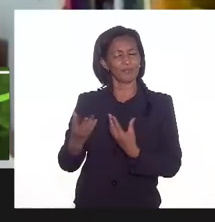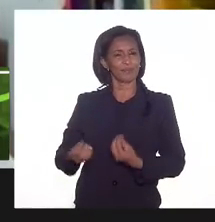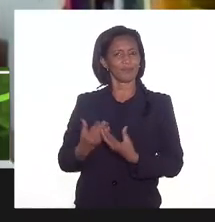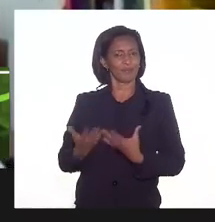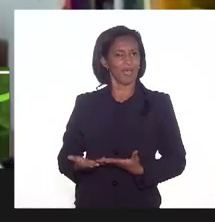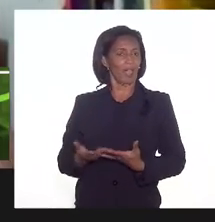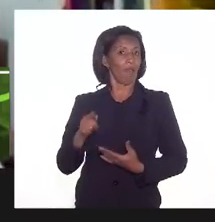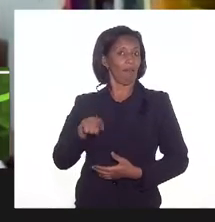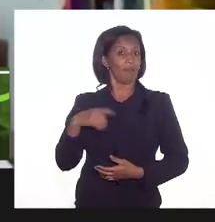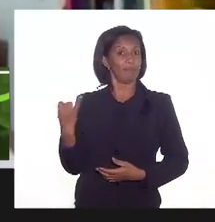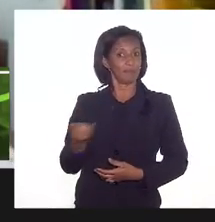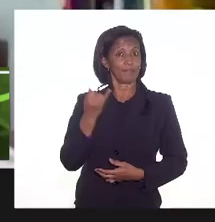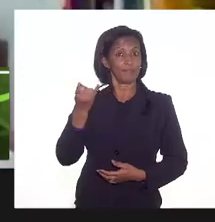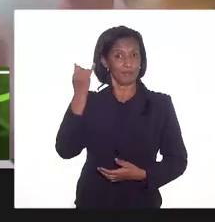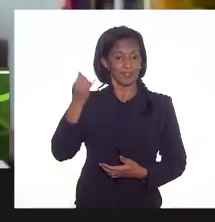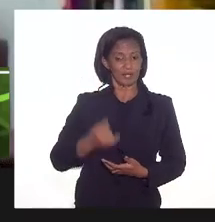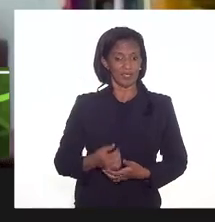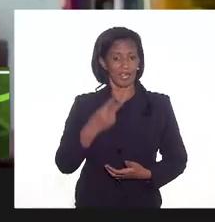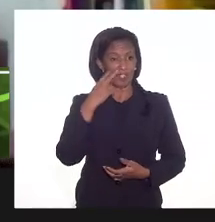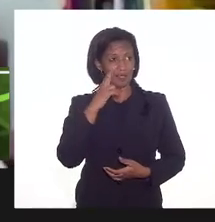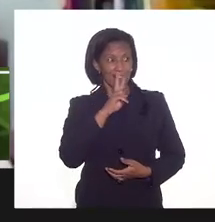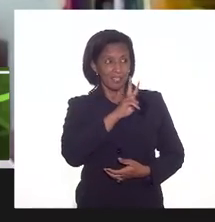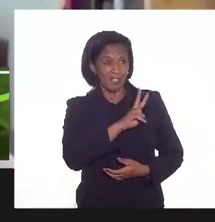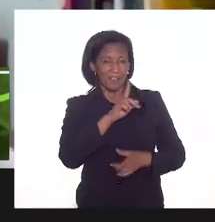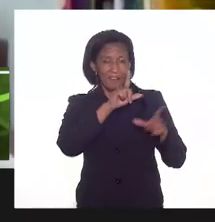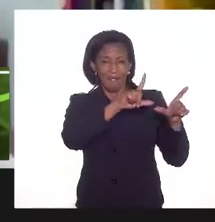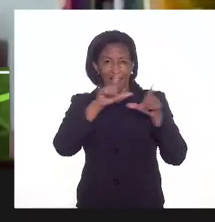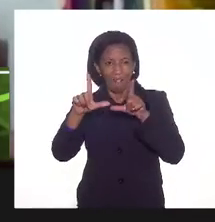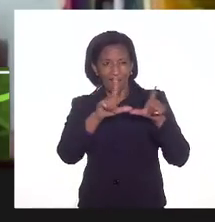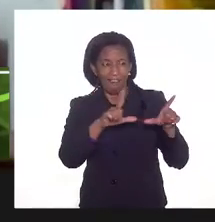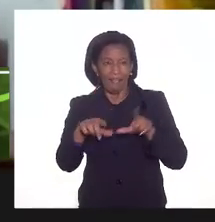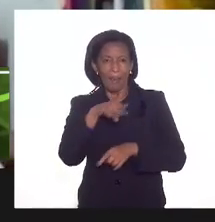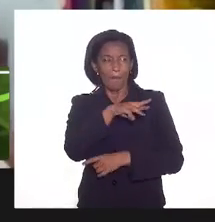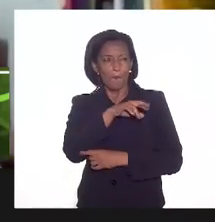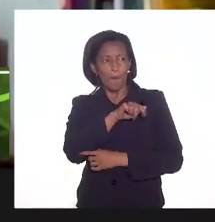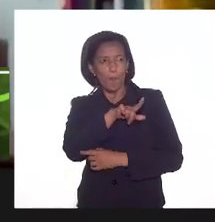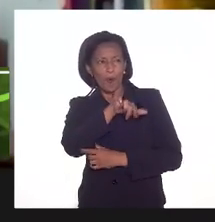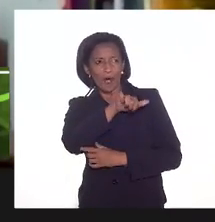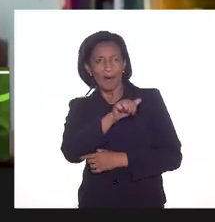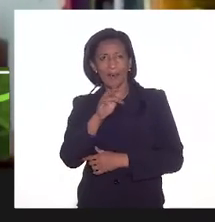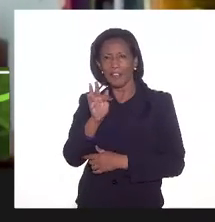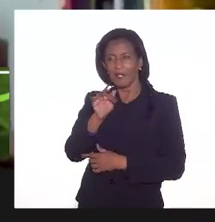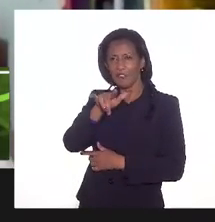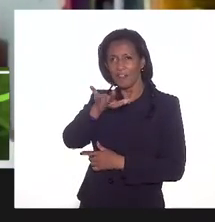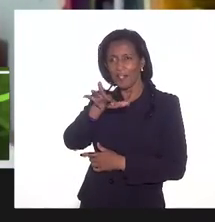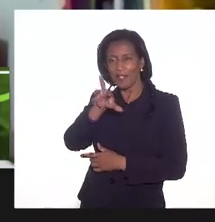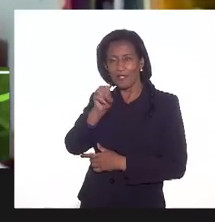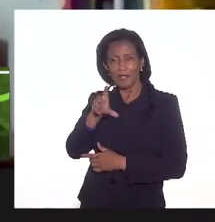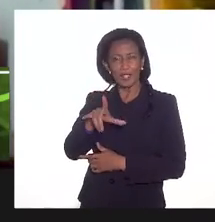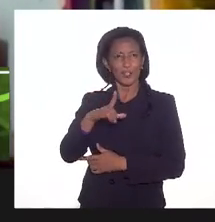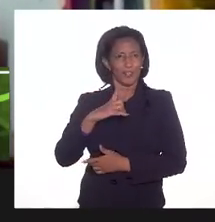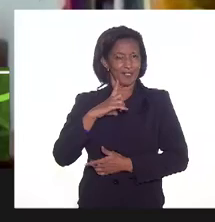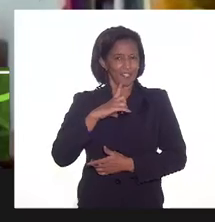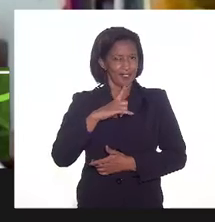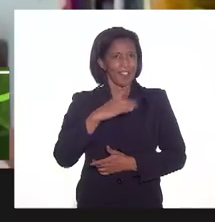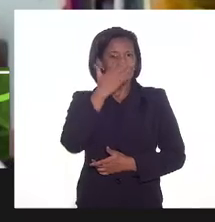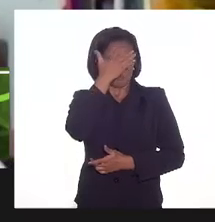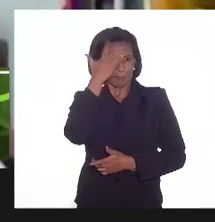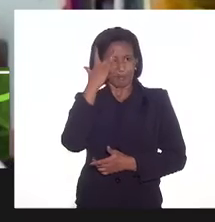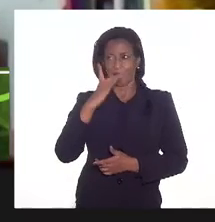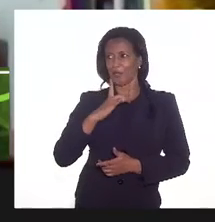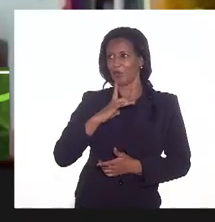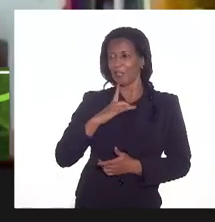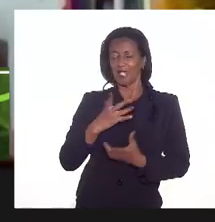super importante bacana estou vendo tem Morgana Flavinho enfim um conjunto de pessoas que